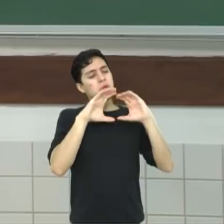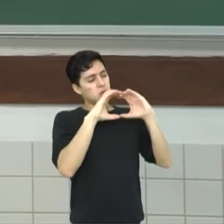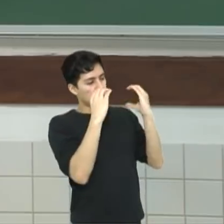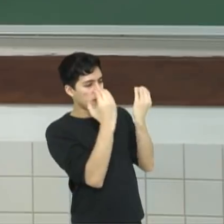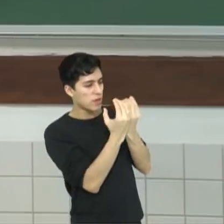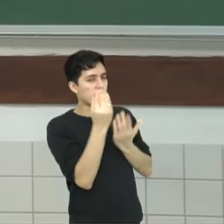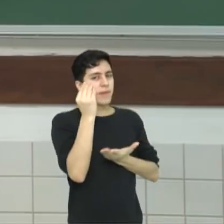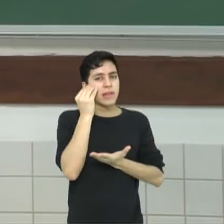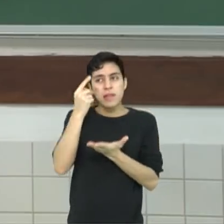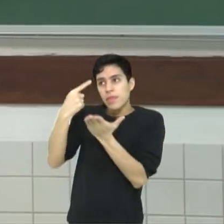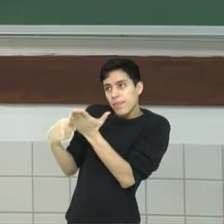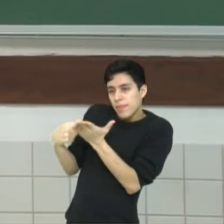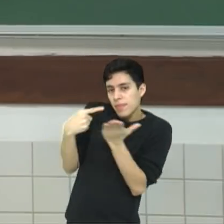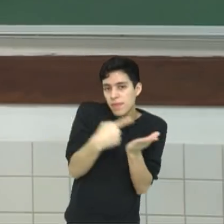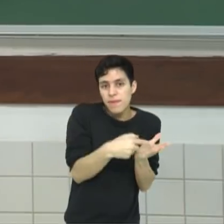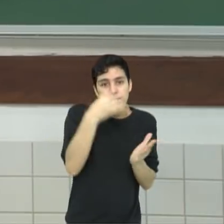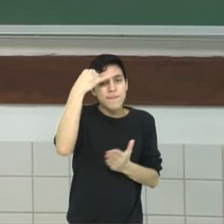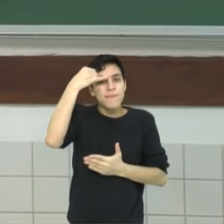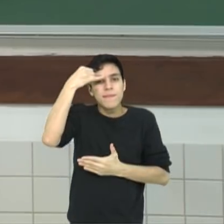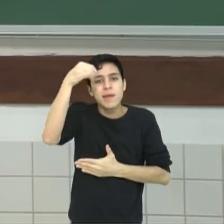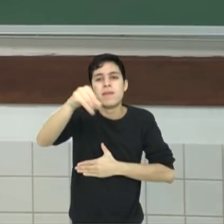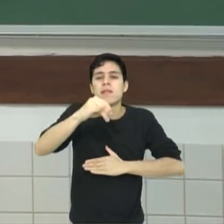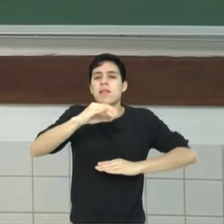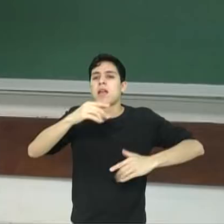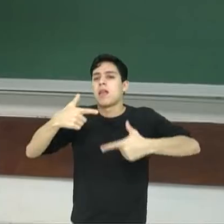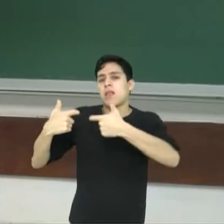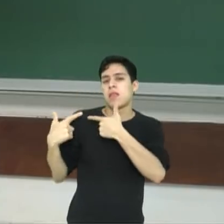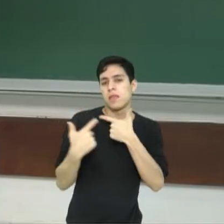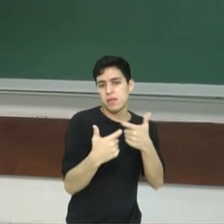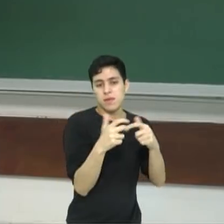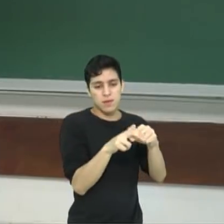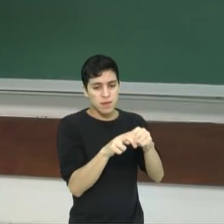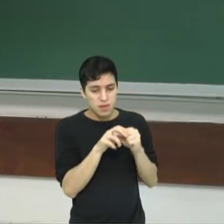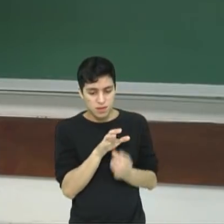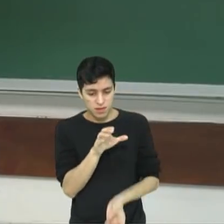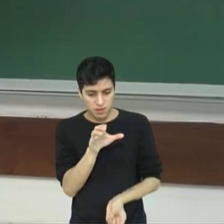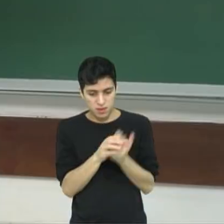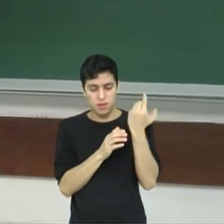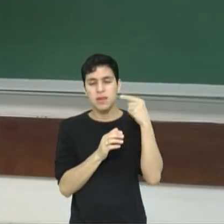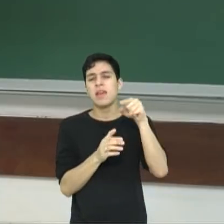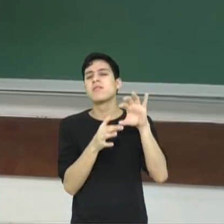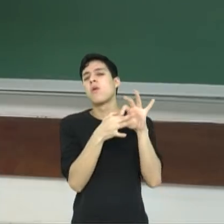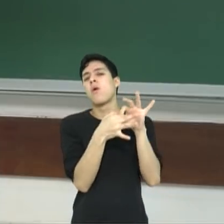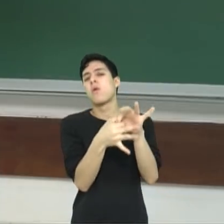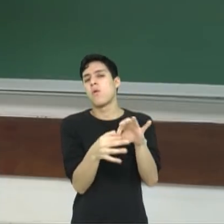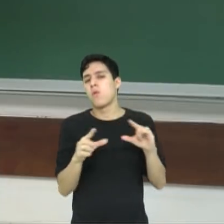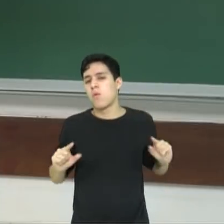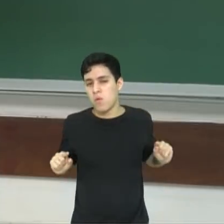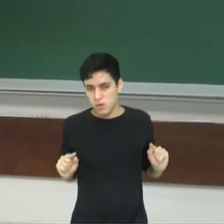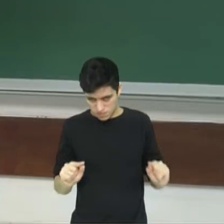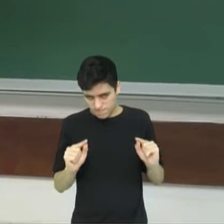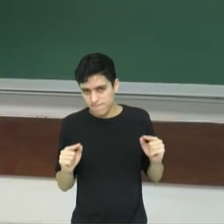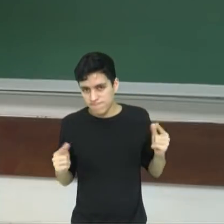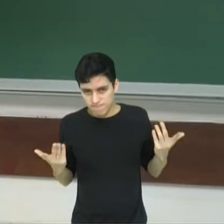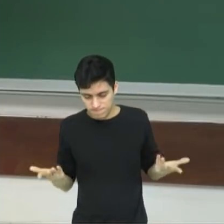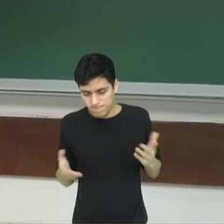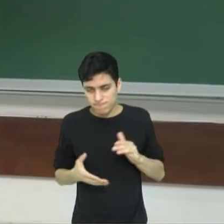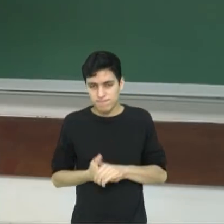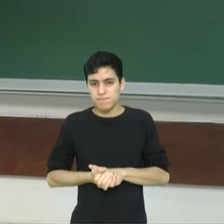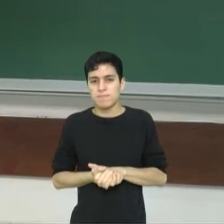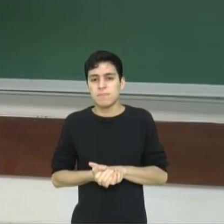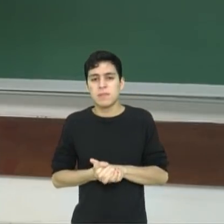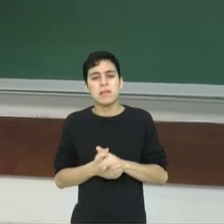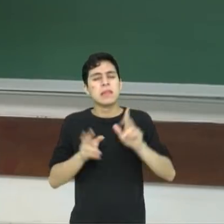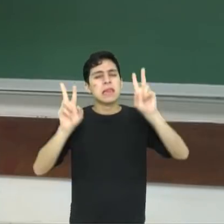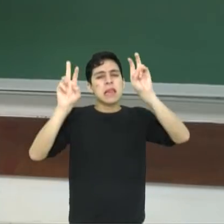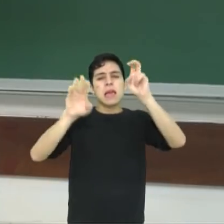de cada um, para evitar uma guerra. Por isso o surgimento nesse contexto do chamado, enfim, o Prêmio